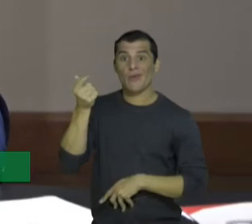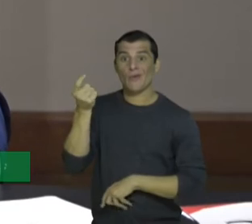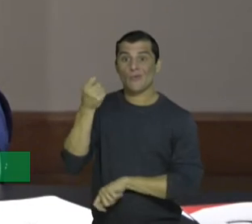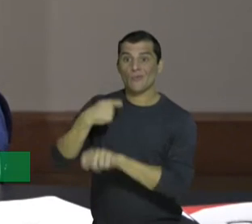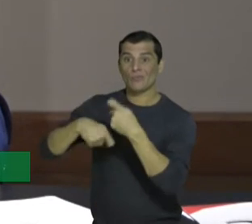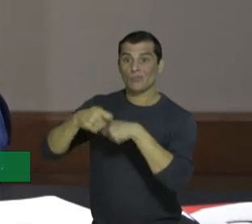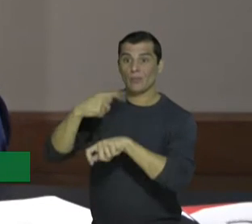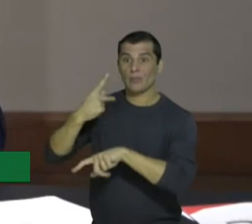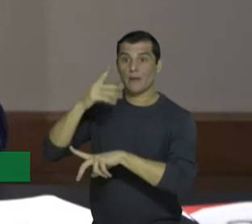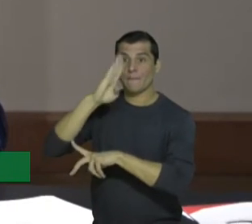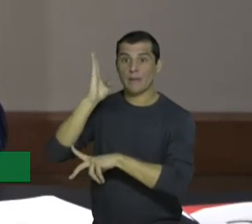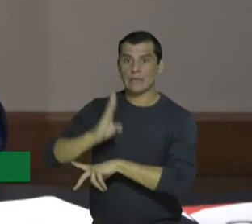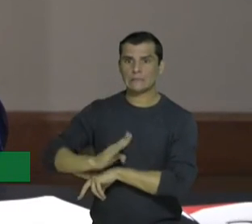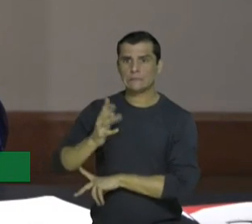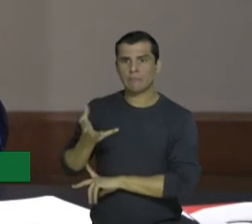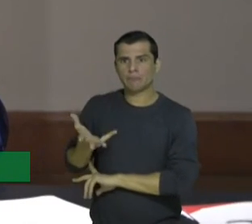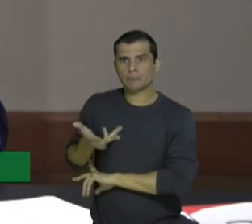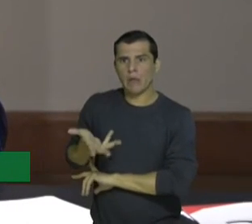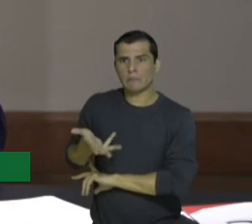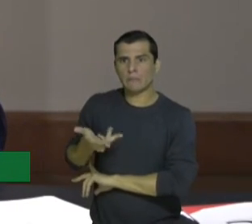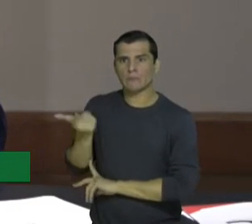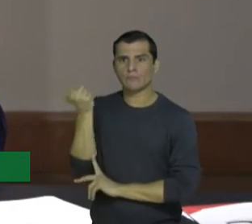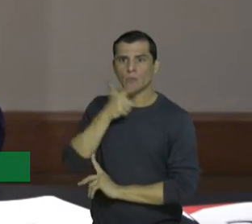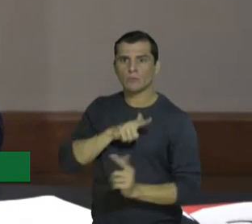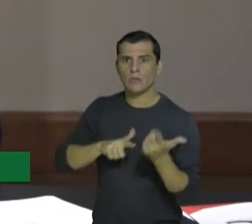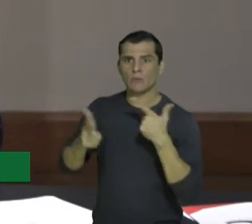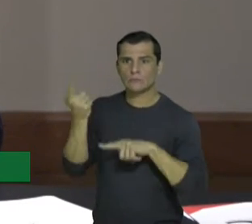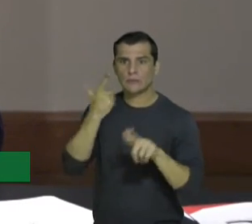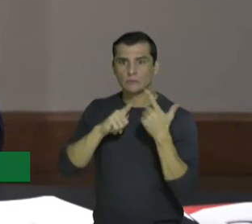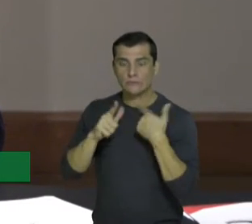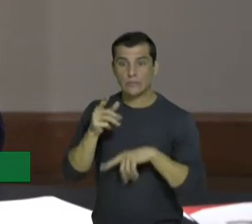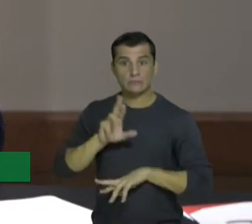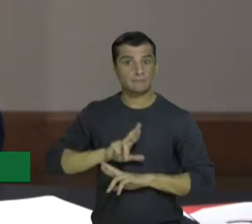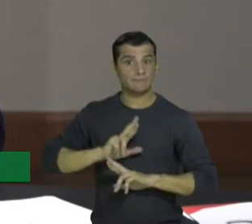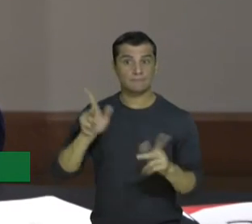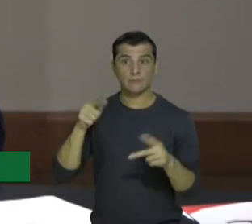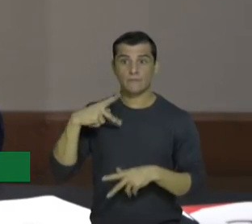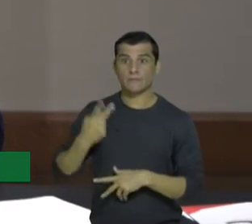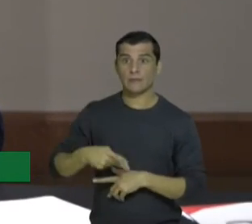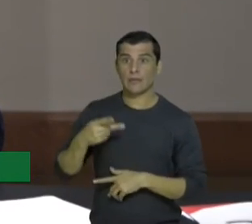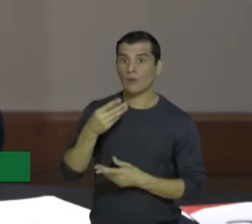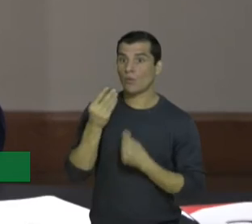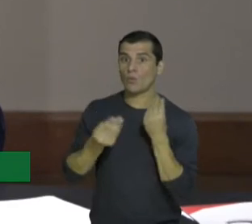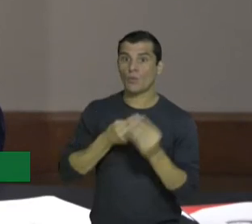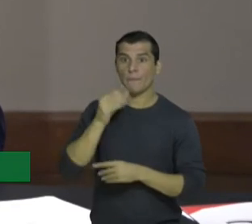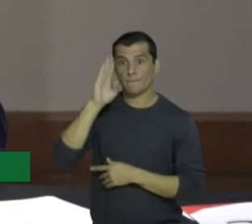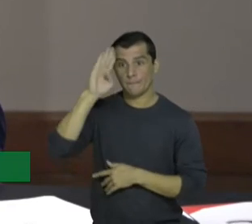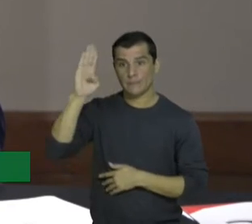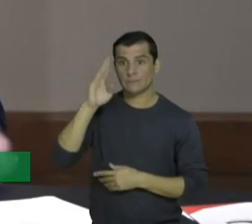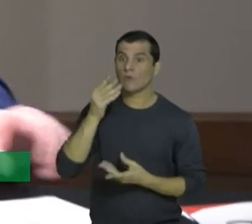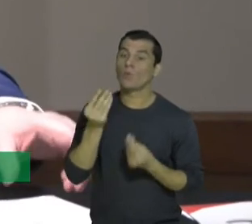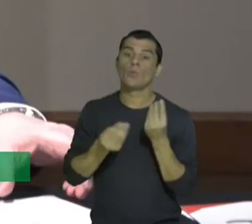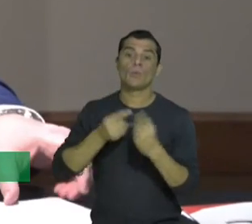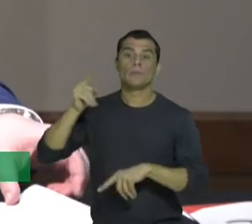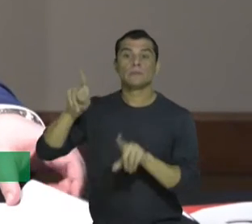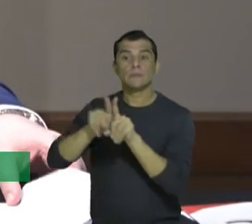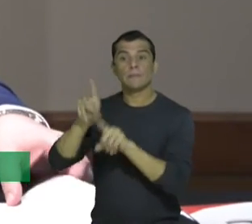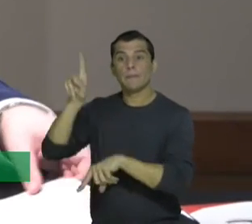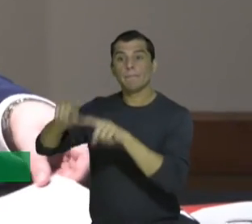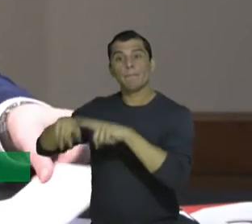ágeis em algum lado conseguimos ter mais diversidade na nossa Matriz conseguimos ter mais produtos